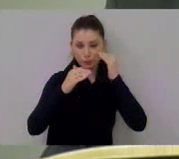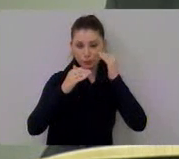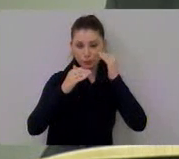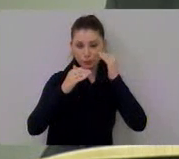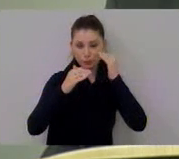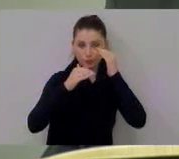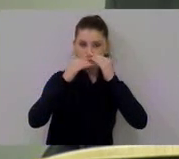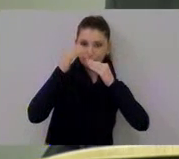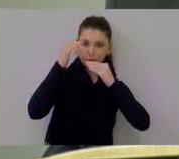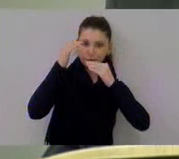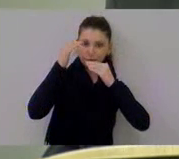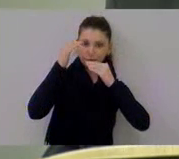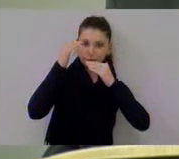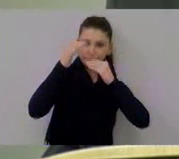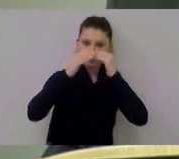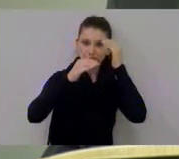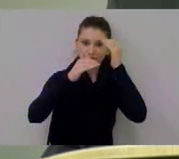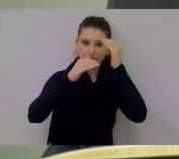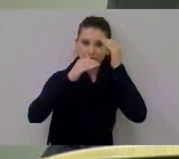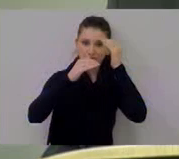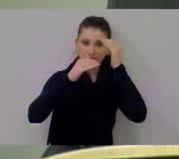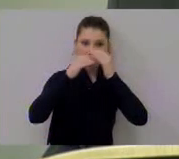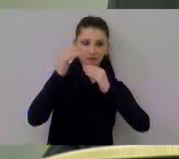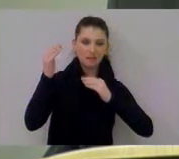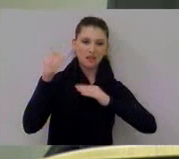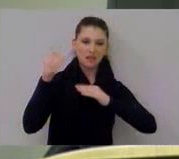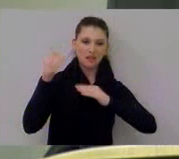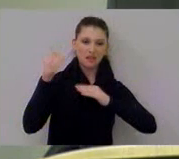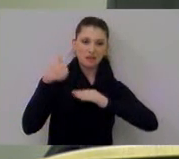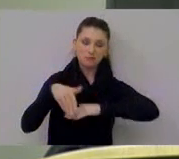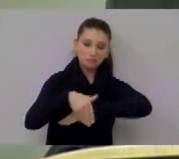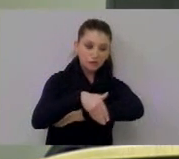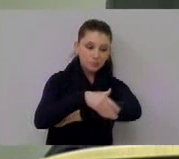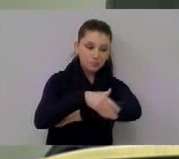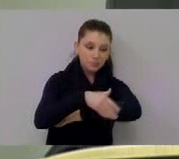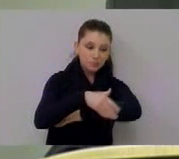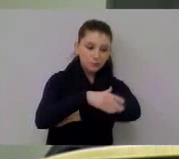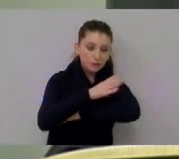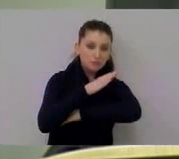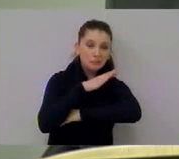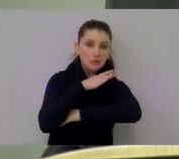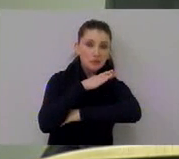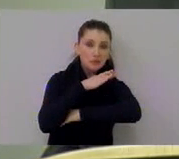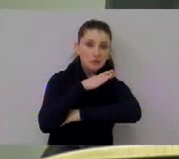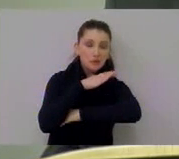Os buracos na nossa malha viária,